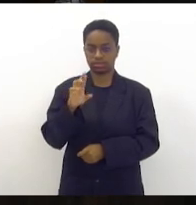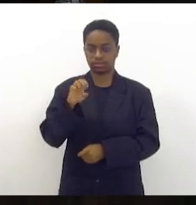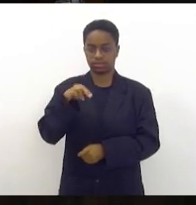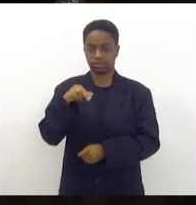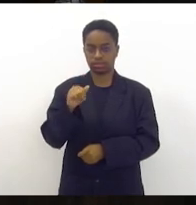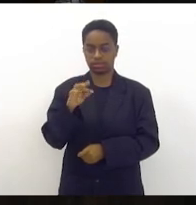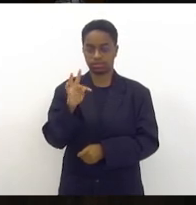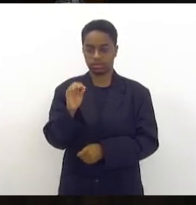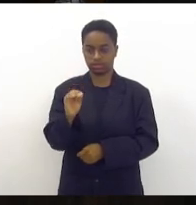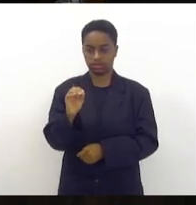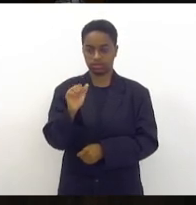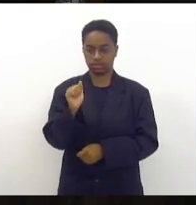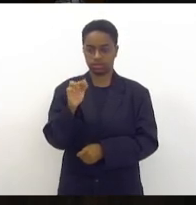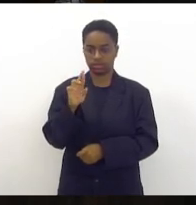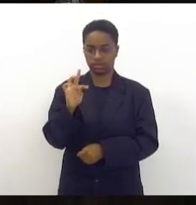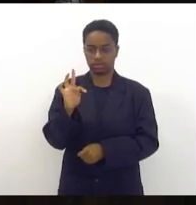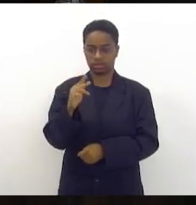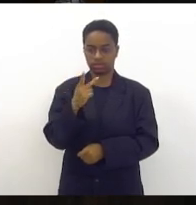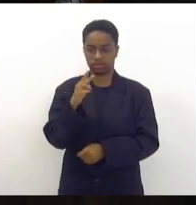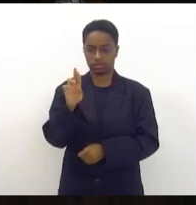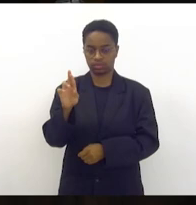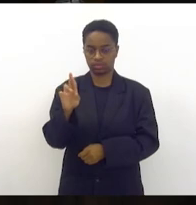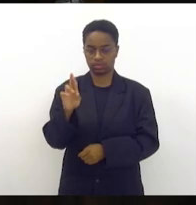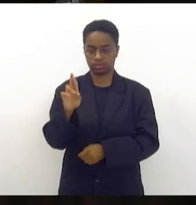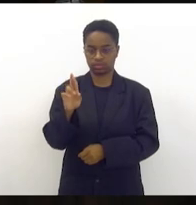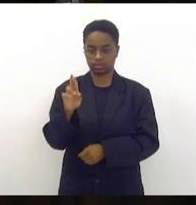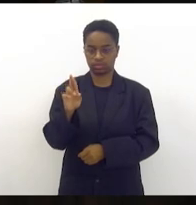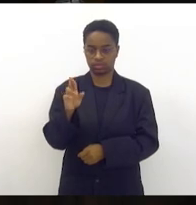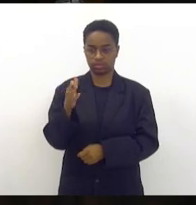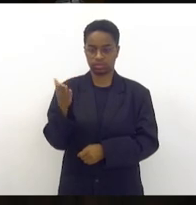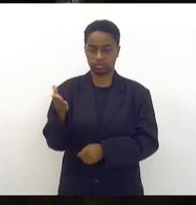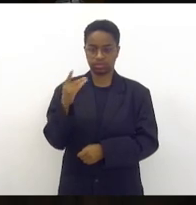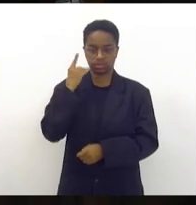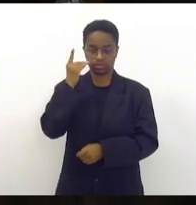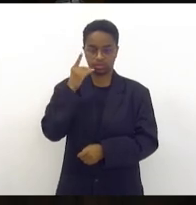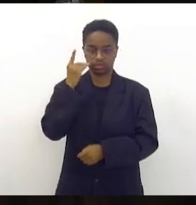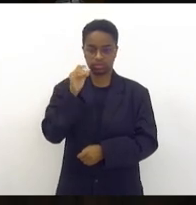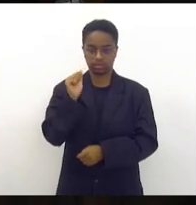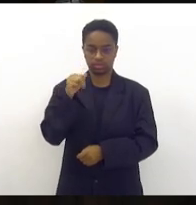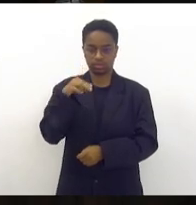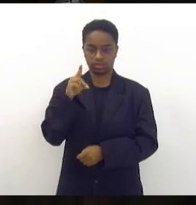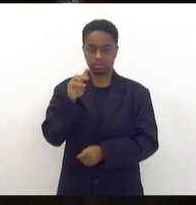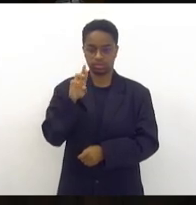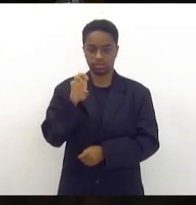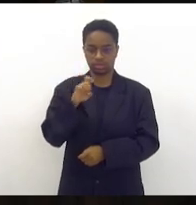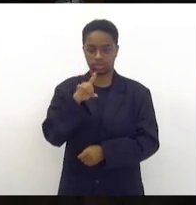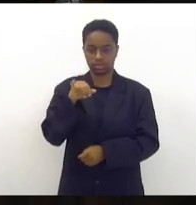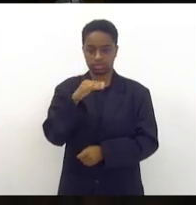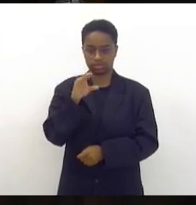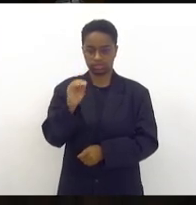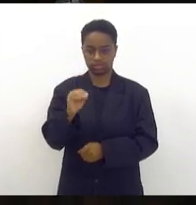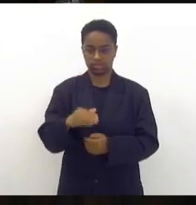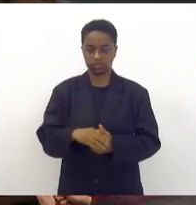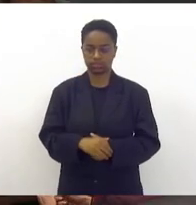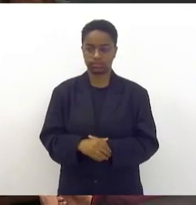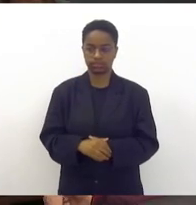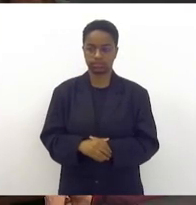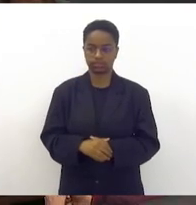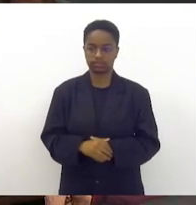Miranda, Arthur Monteiro, nosso nobre deputado Andrezinho Siciliano.